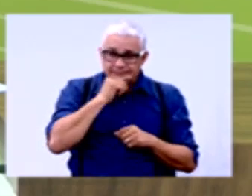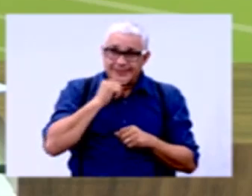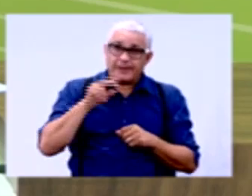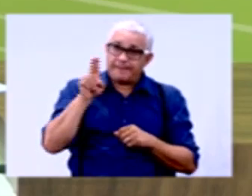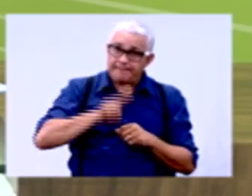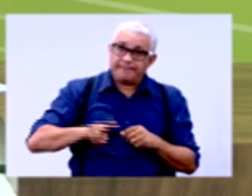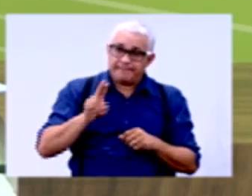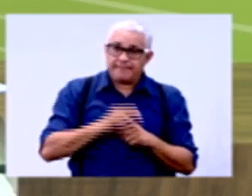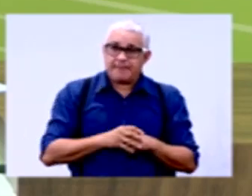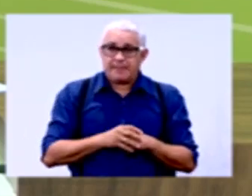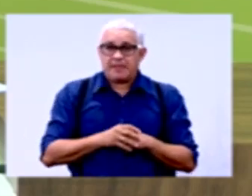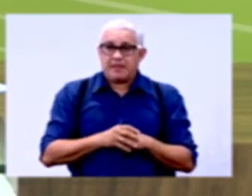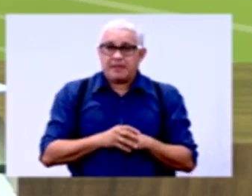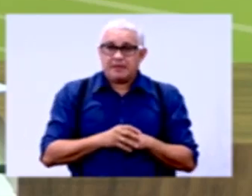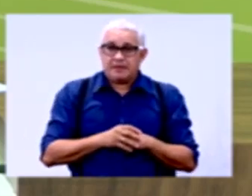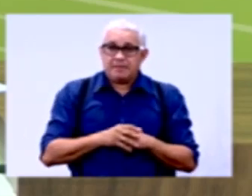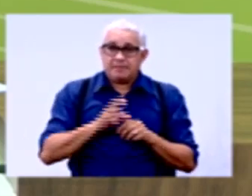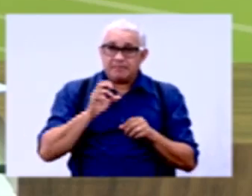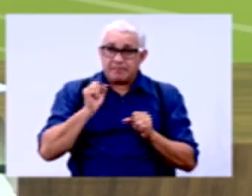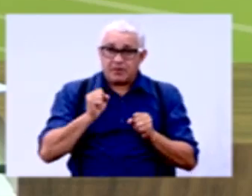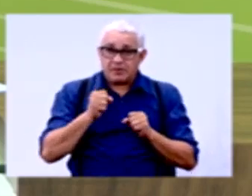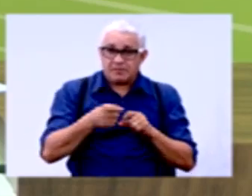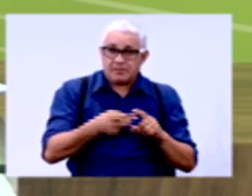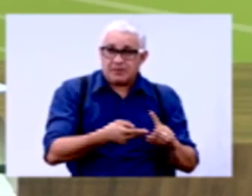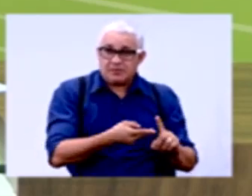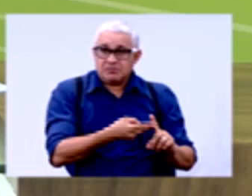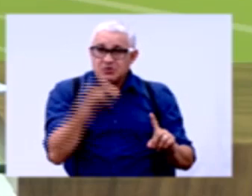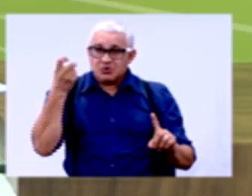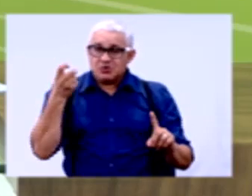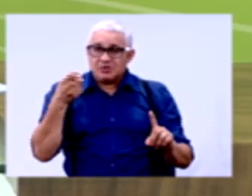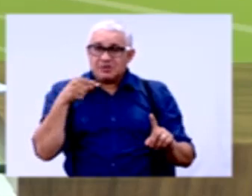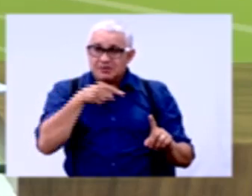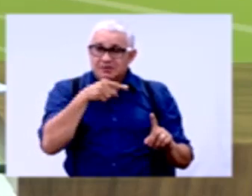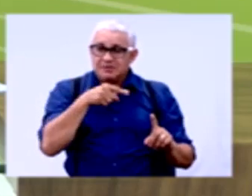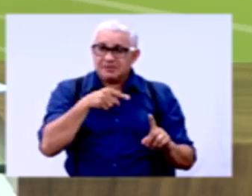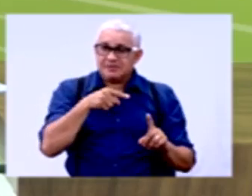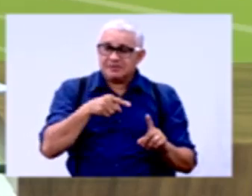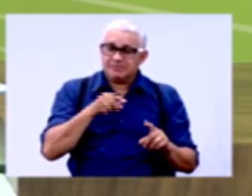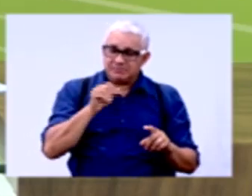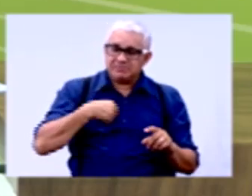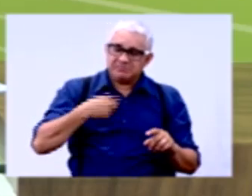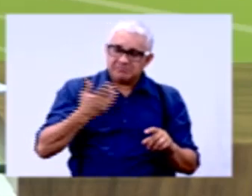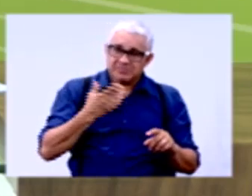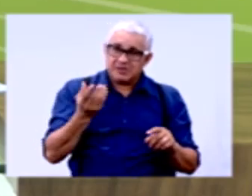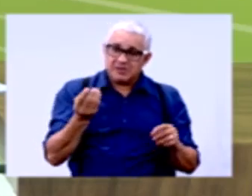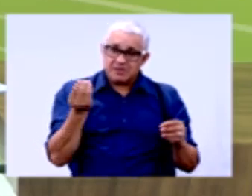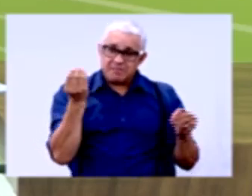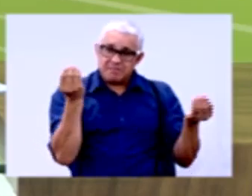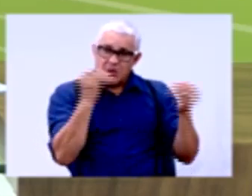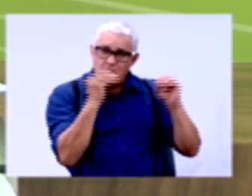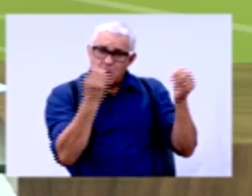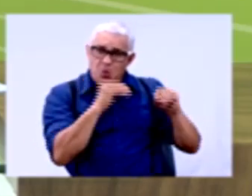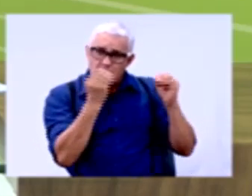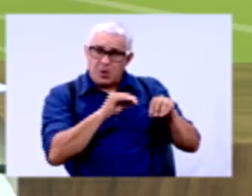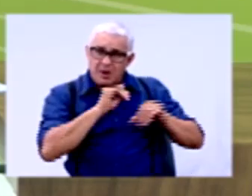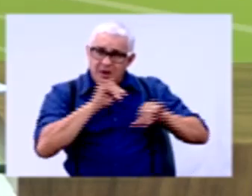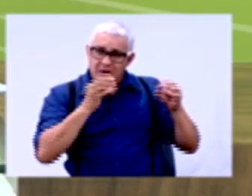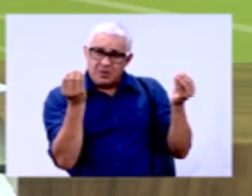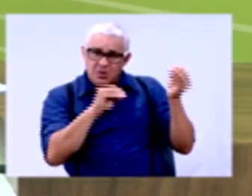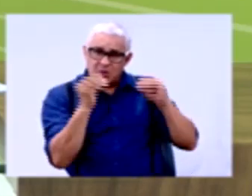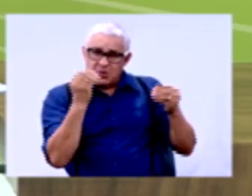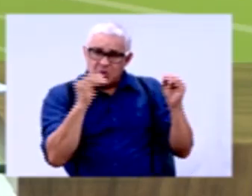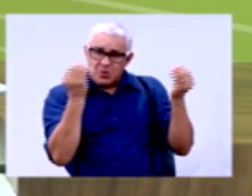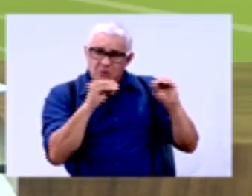utilizado como uma fonte de ataque para tentar derrubar, porque se eu quiser armazenar muitas informações, eu tiver